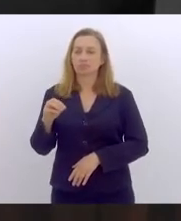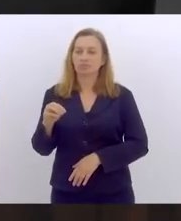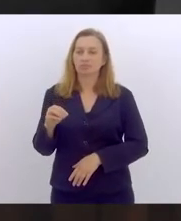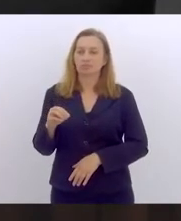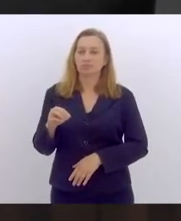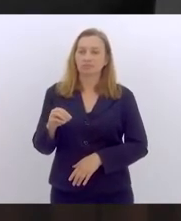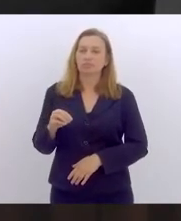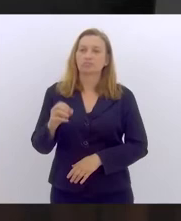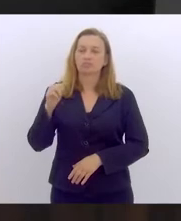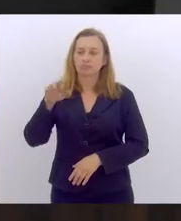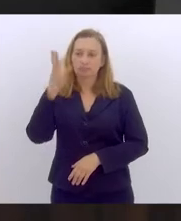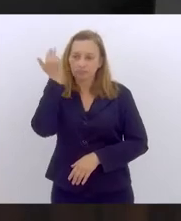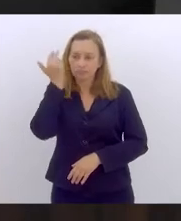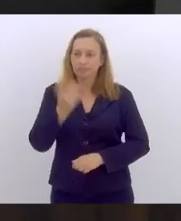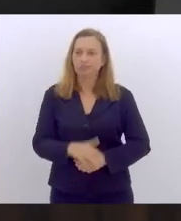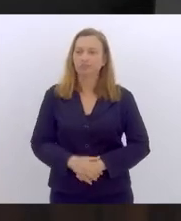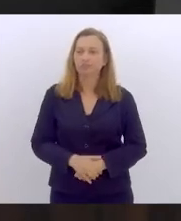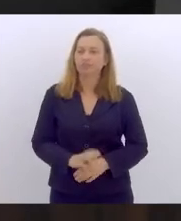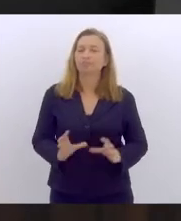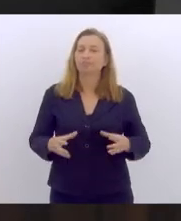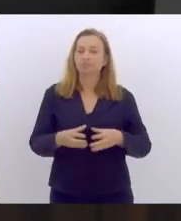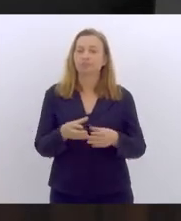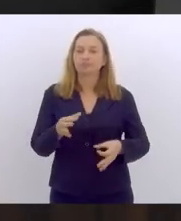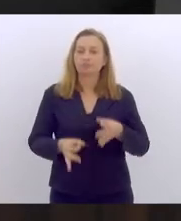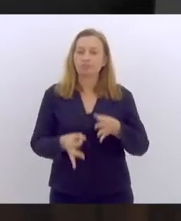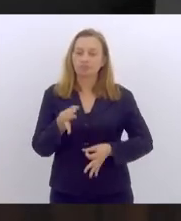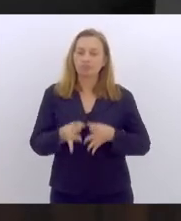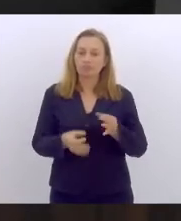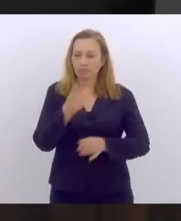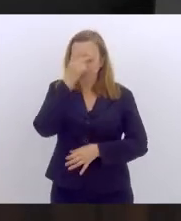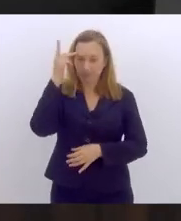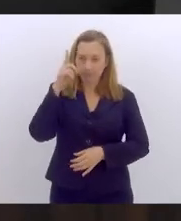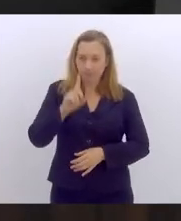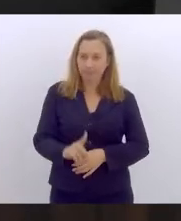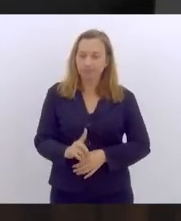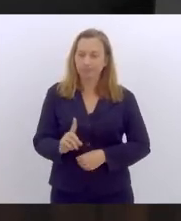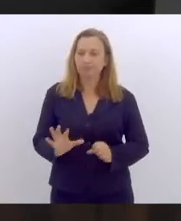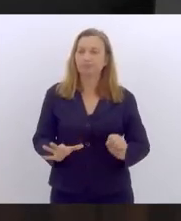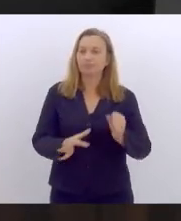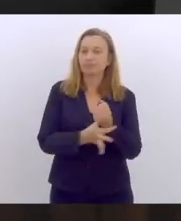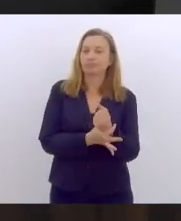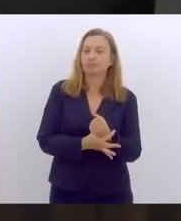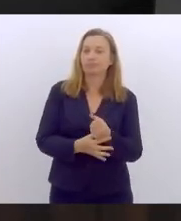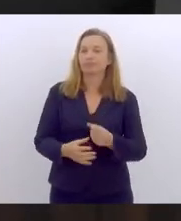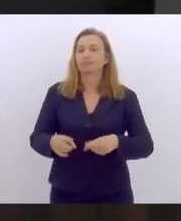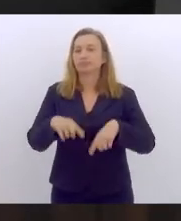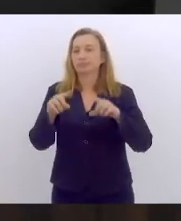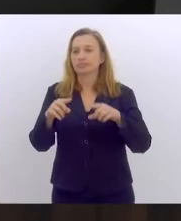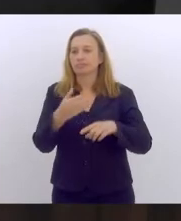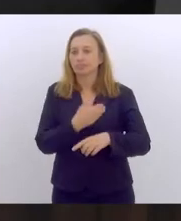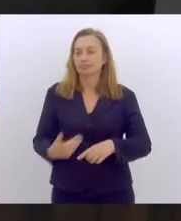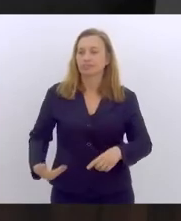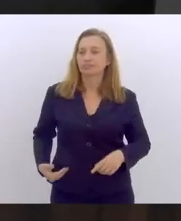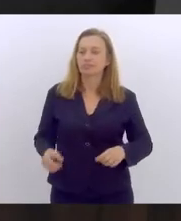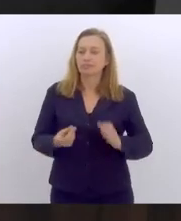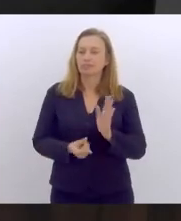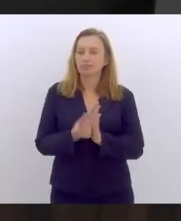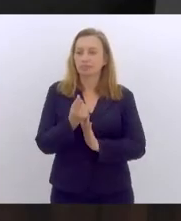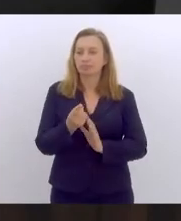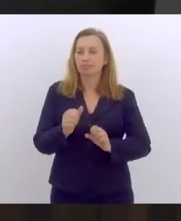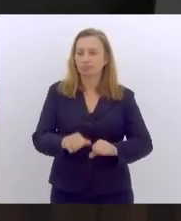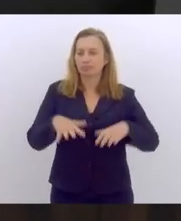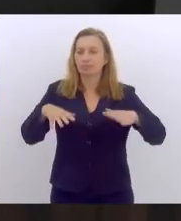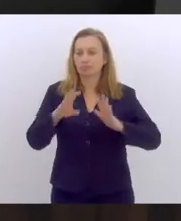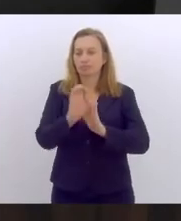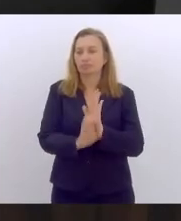Coelho. Pendendo de pareceres das comissões de Constituição e Justiça, da Pessoa com Deficiência, de Segurança Pública e Orçamento, às emendas de